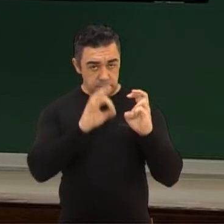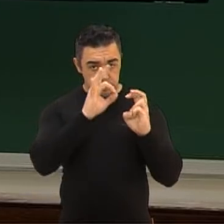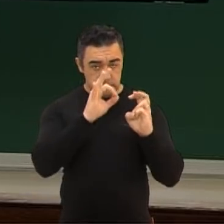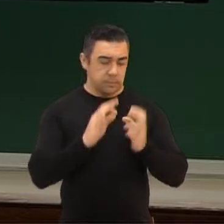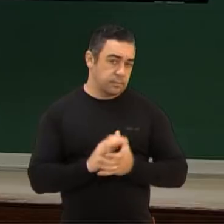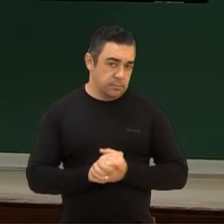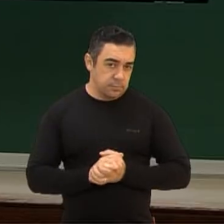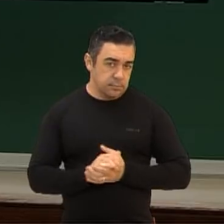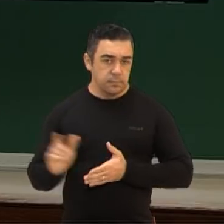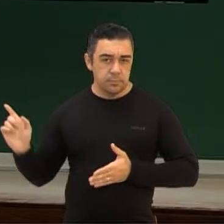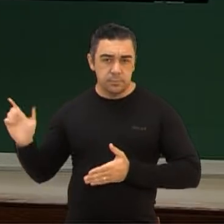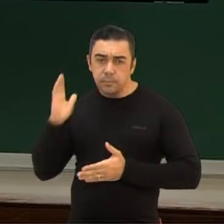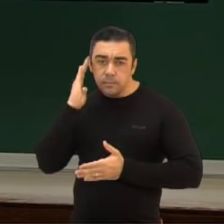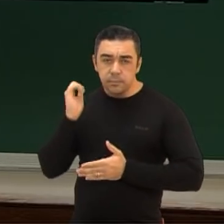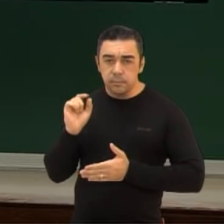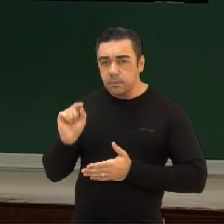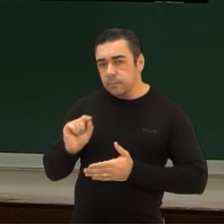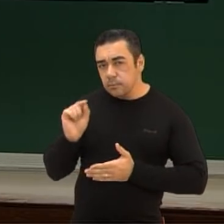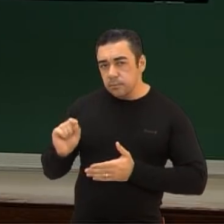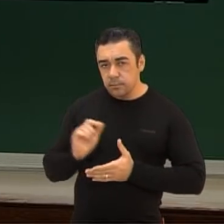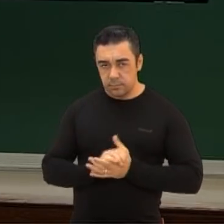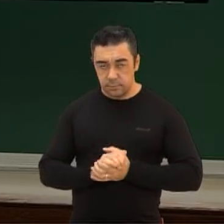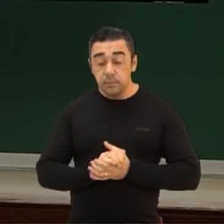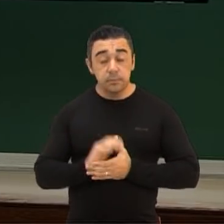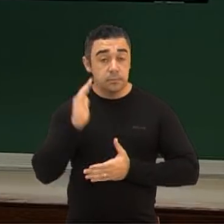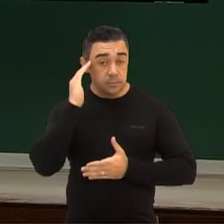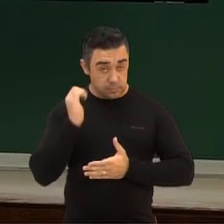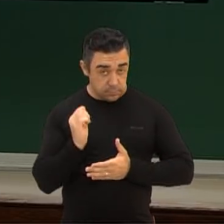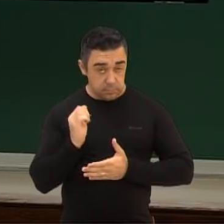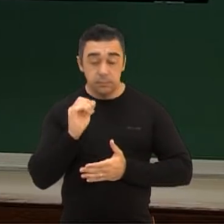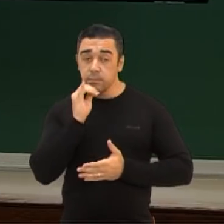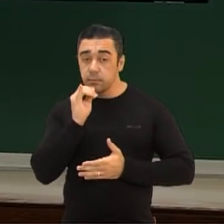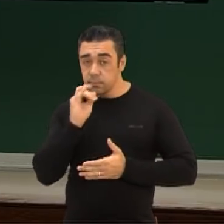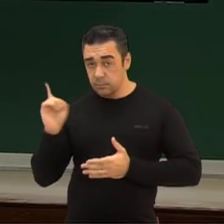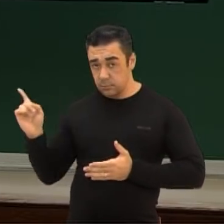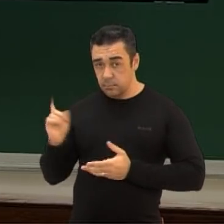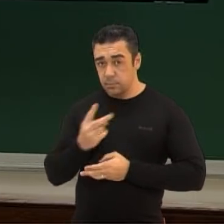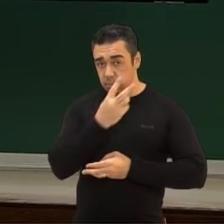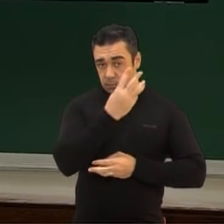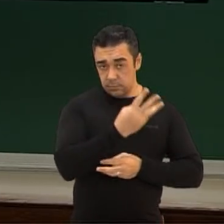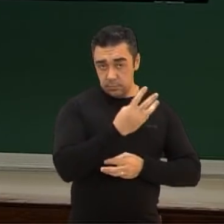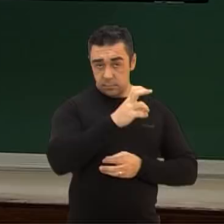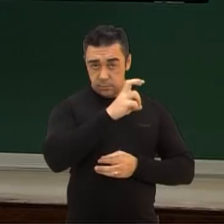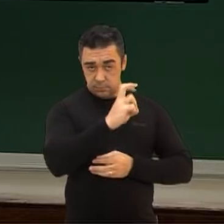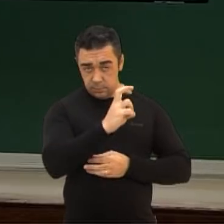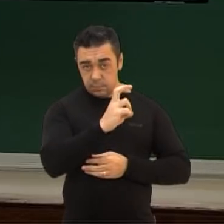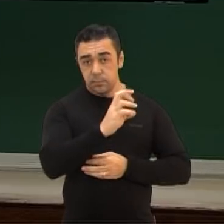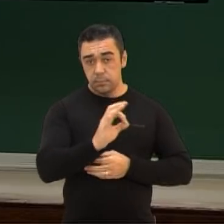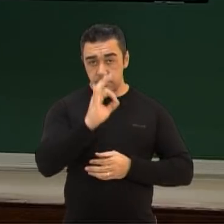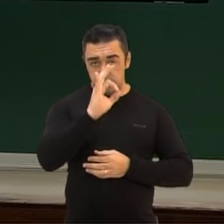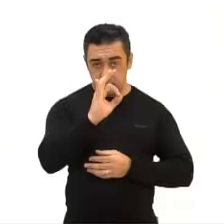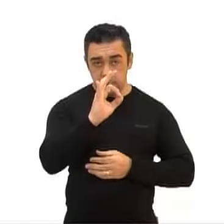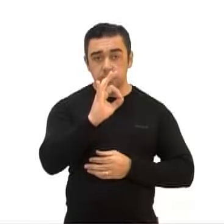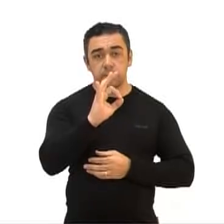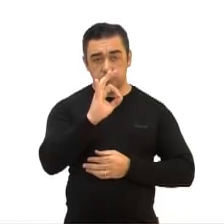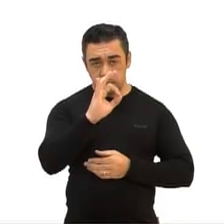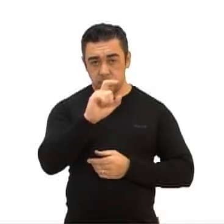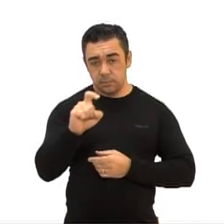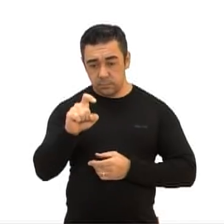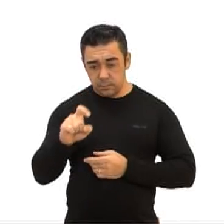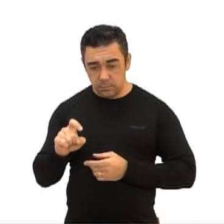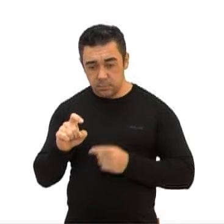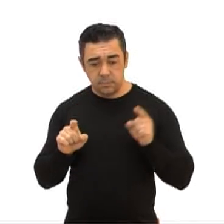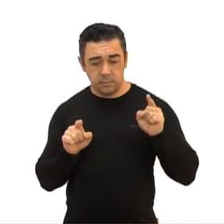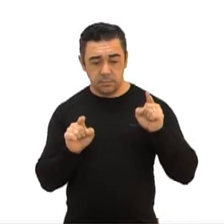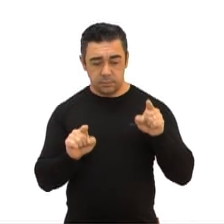Então, nós sabemos o quê? Sabemos que os ângulos de 35 graus e x